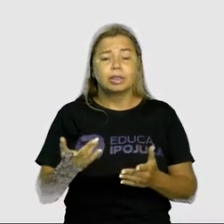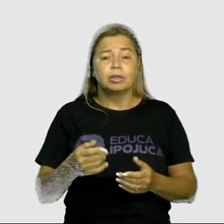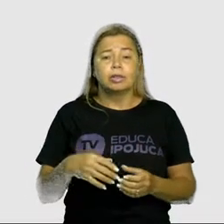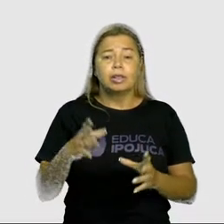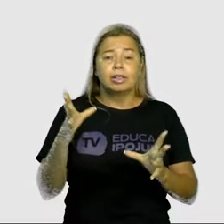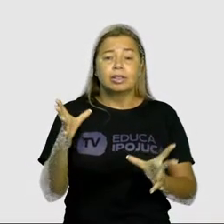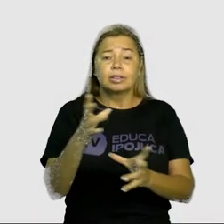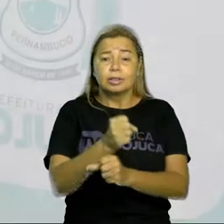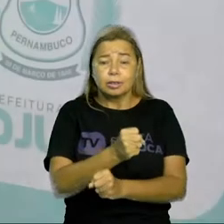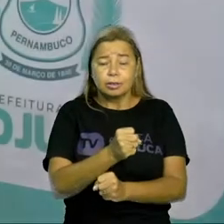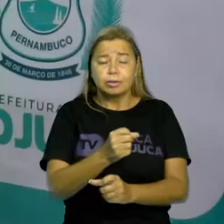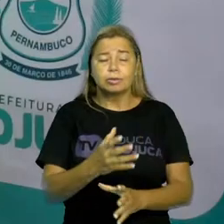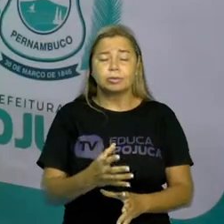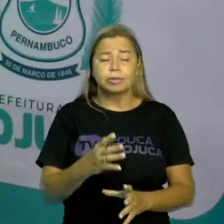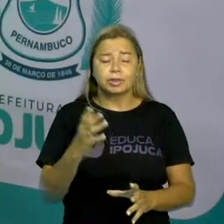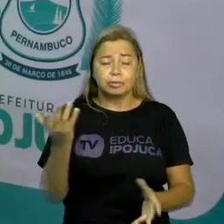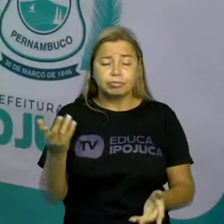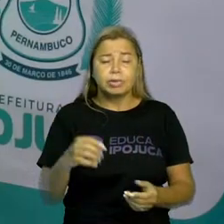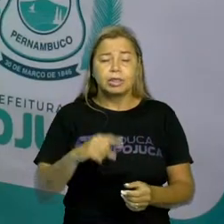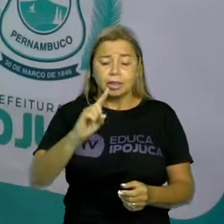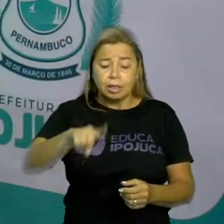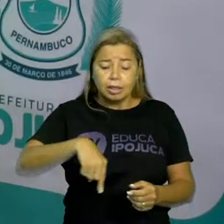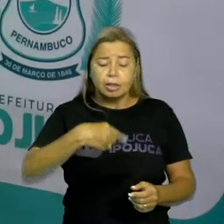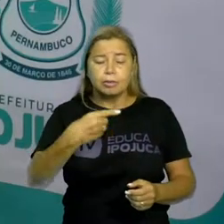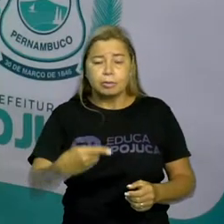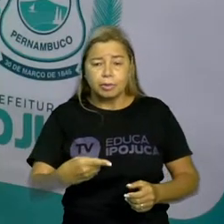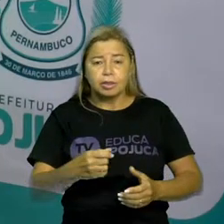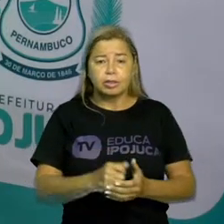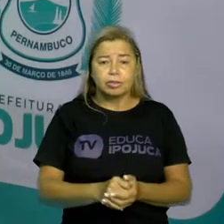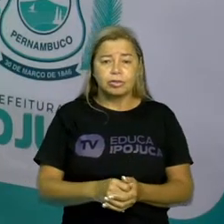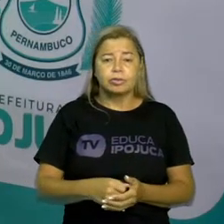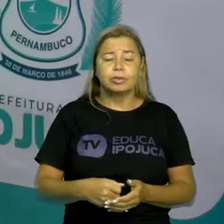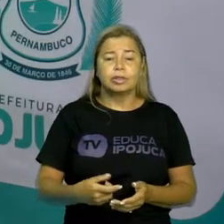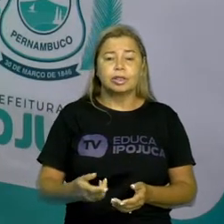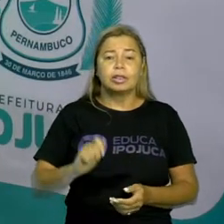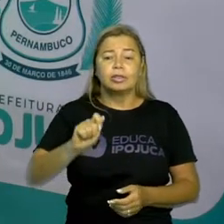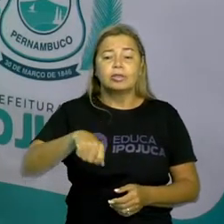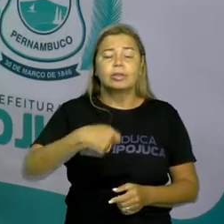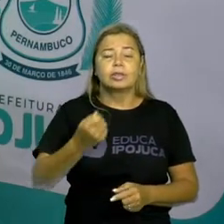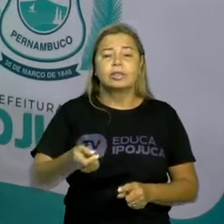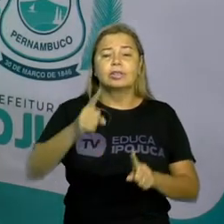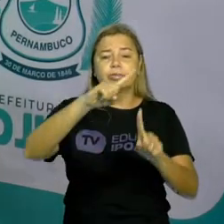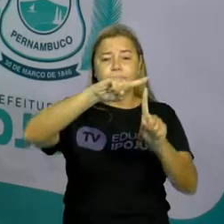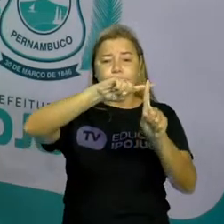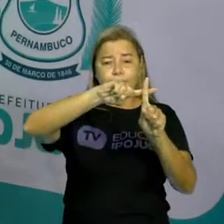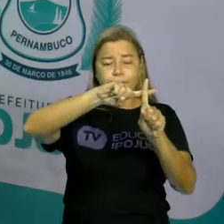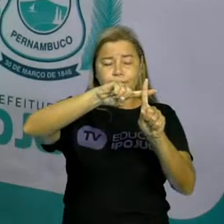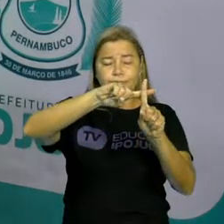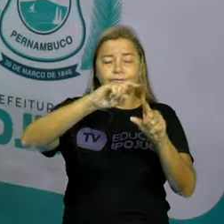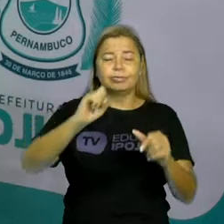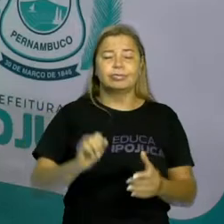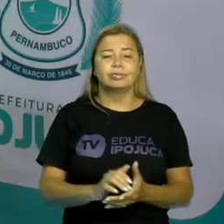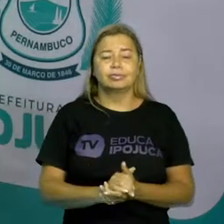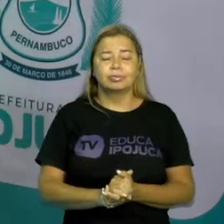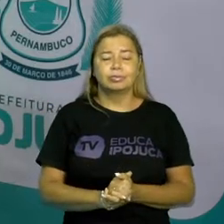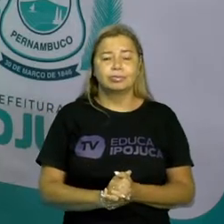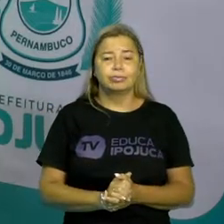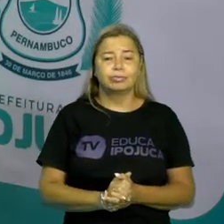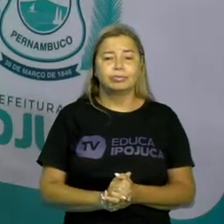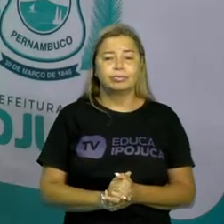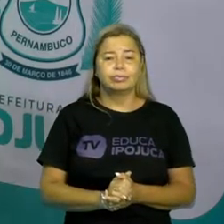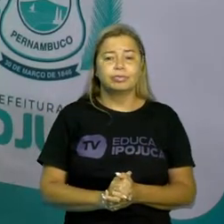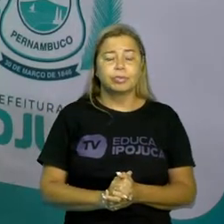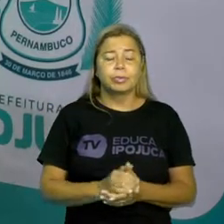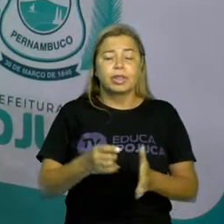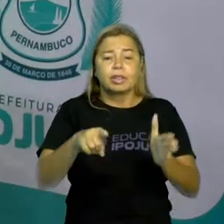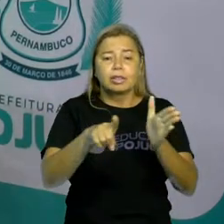ou o resultado, ele fica na parte de baixo. O sinal da adição, ela é sempre uma cruzinha, né?